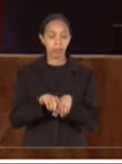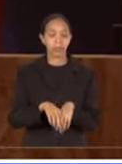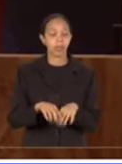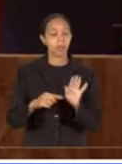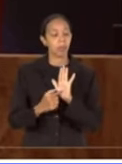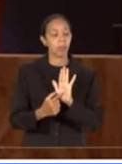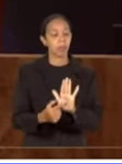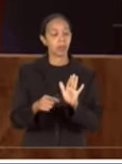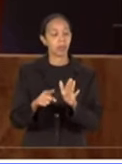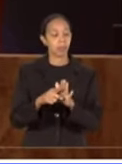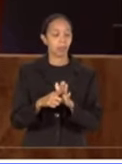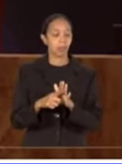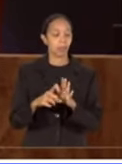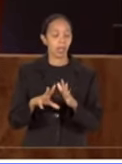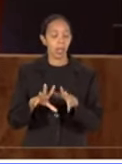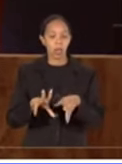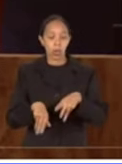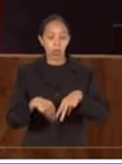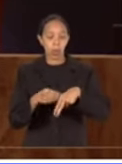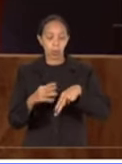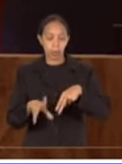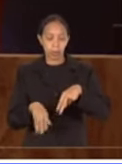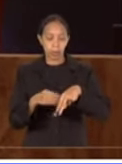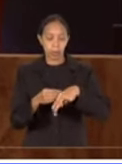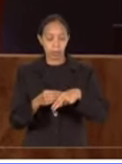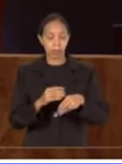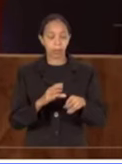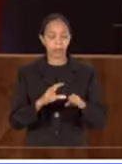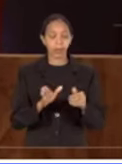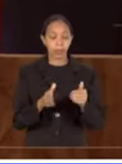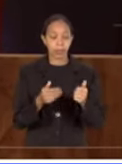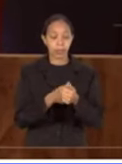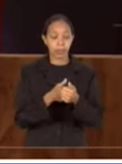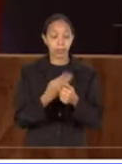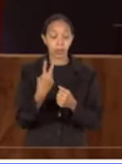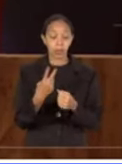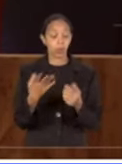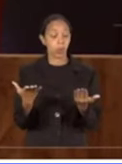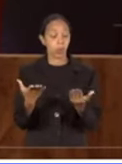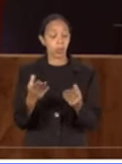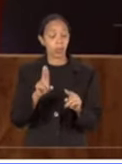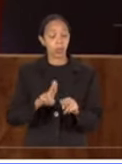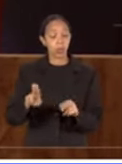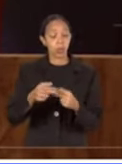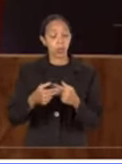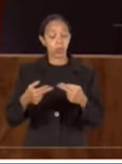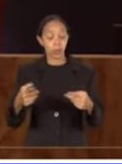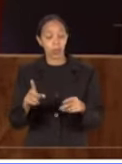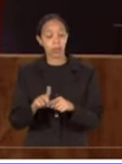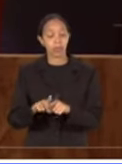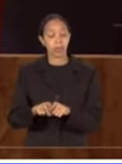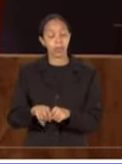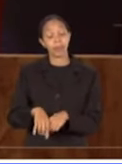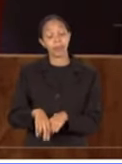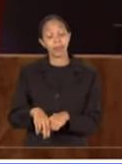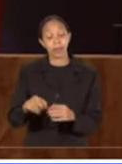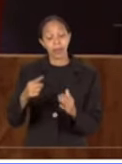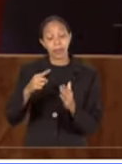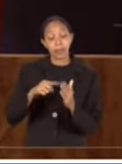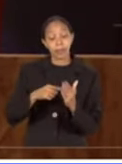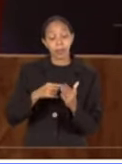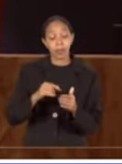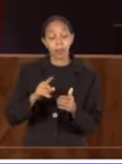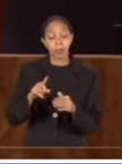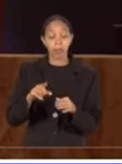de corrupção, Caixa 2 e triangulação de recursos, o que violaria o artigo 14, parágrafo 10 da